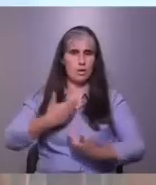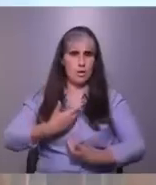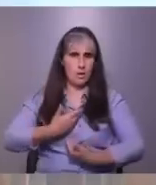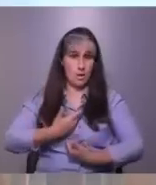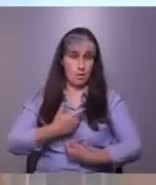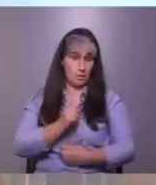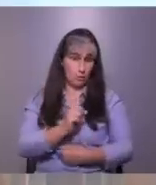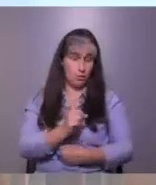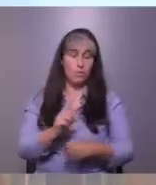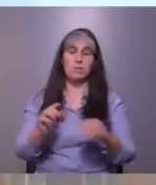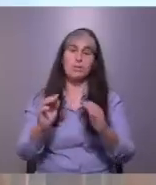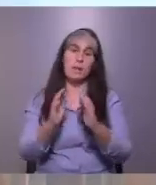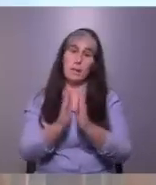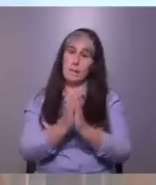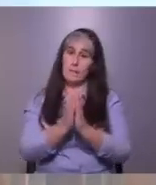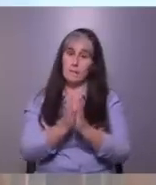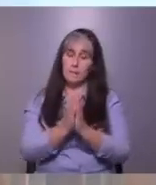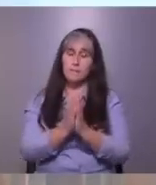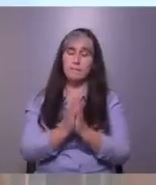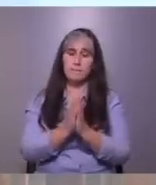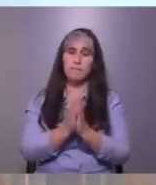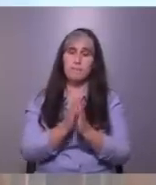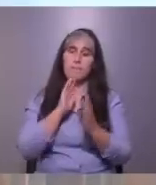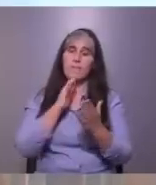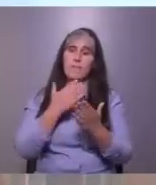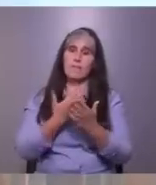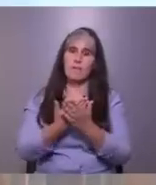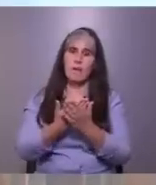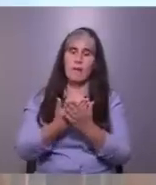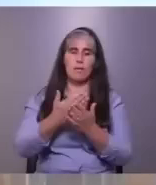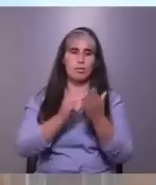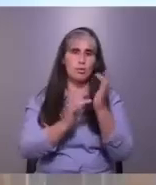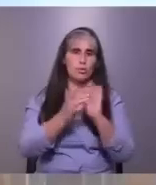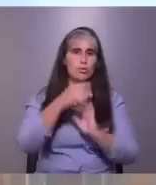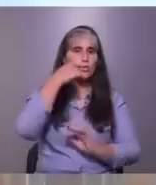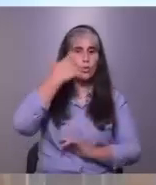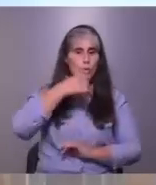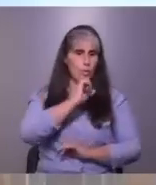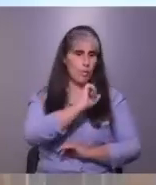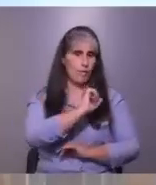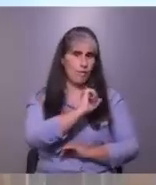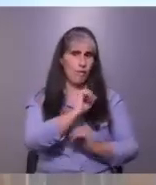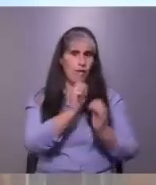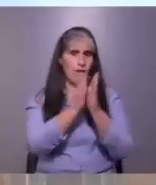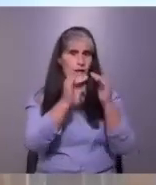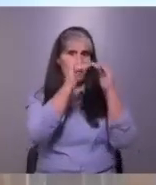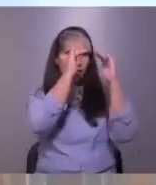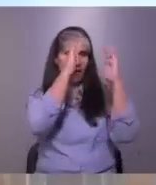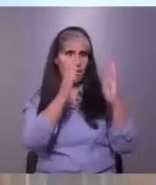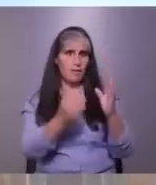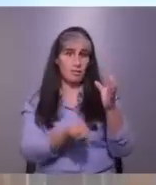Por isso a Eucaristia realiza a unidade do corpo de Cristo, que é a Igreja, e tem em si